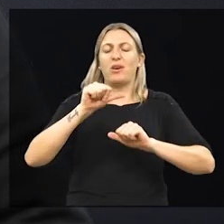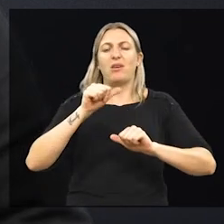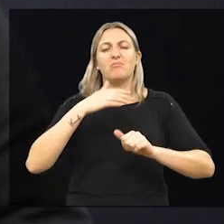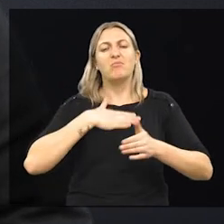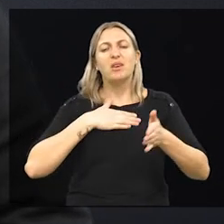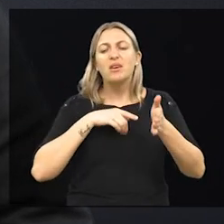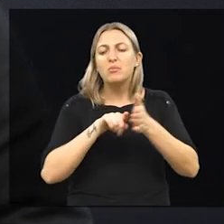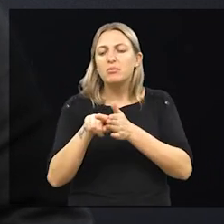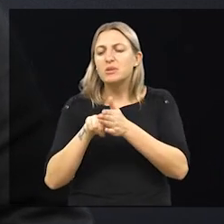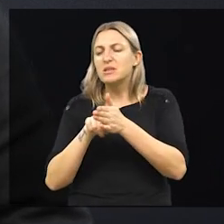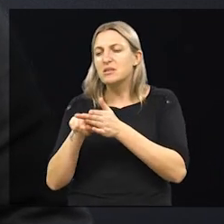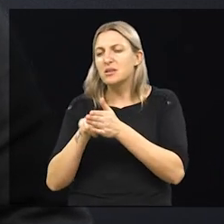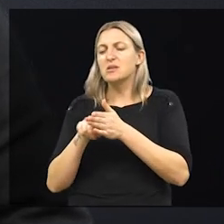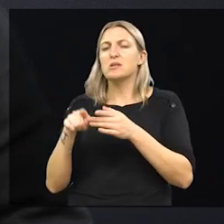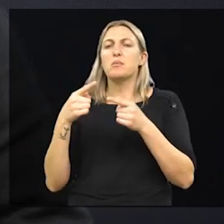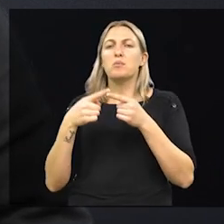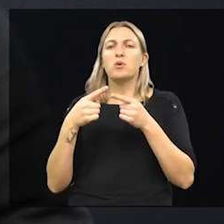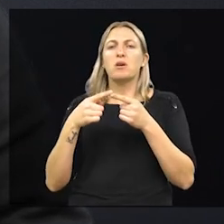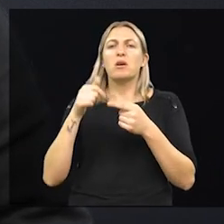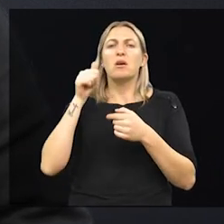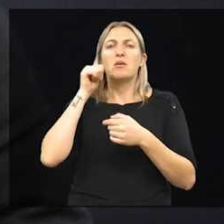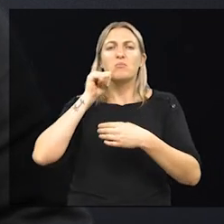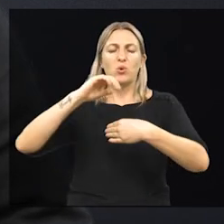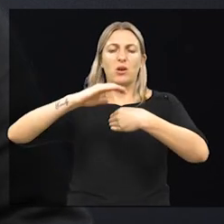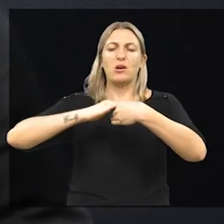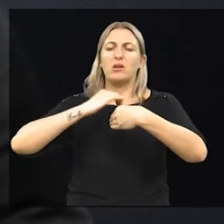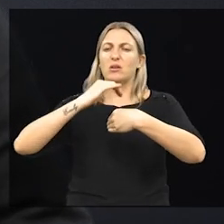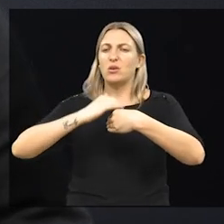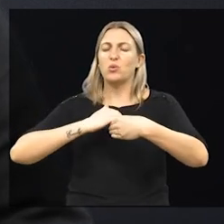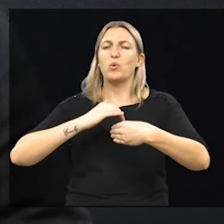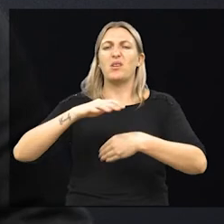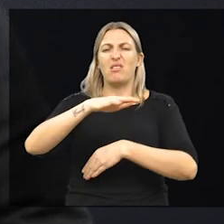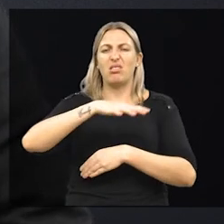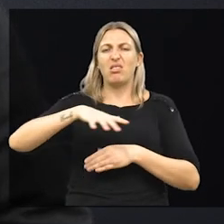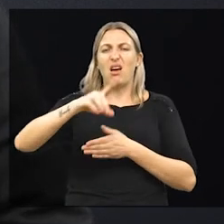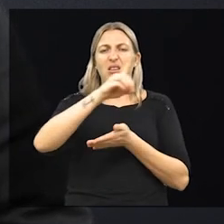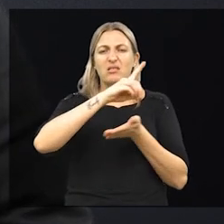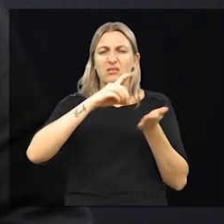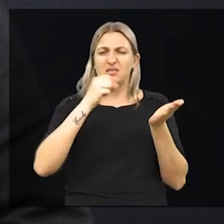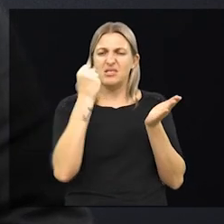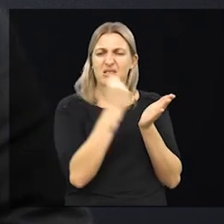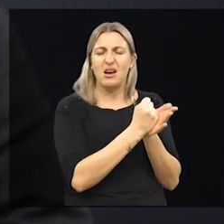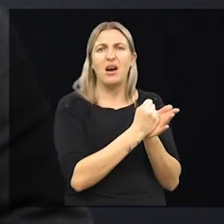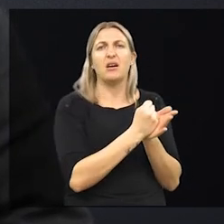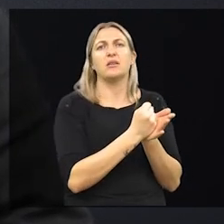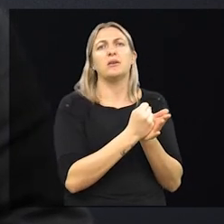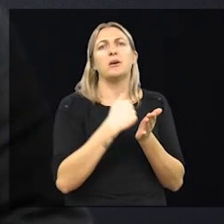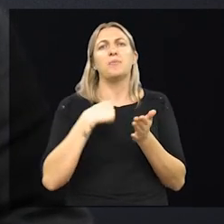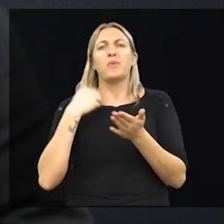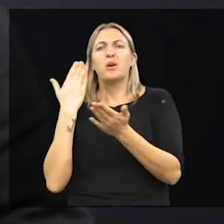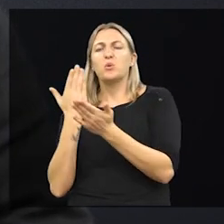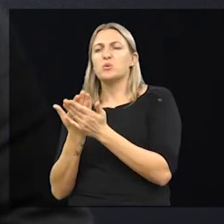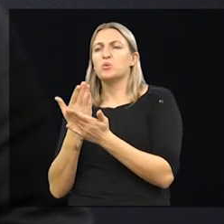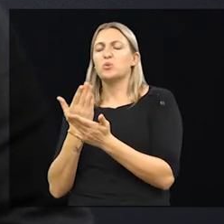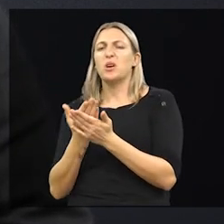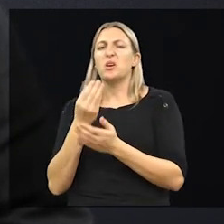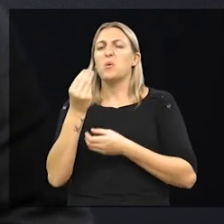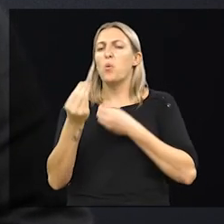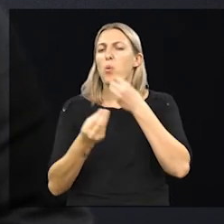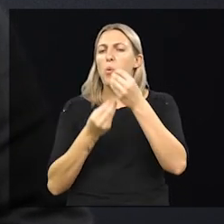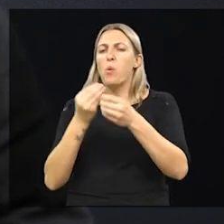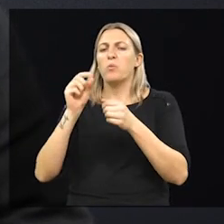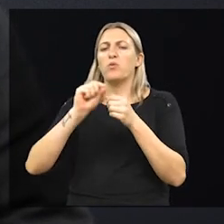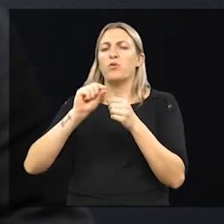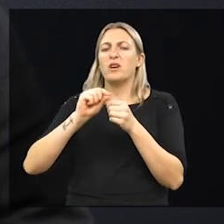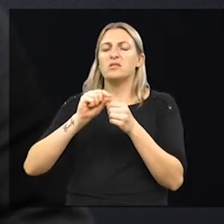então eu acabei estudando outra linha que era linha de de processos de design então a minha